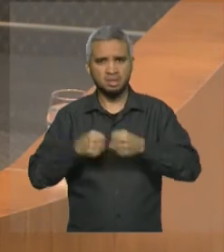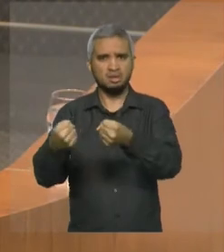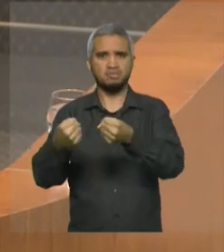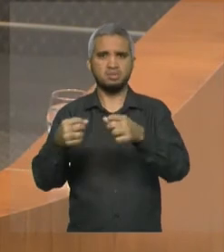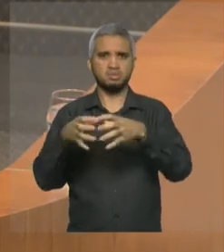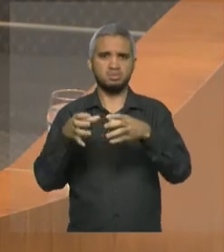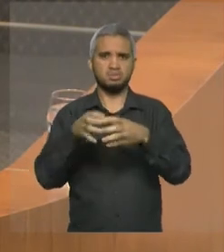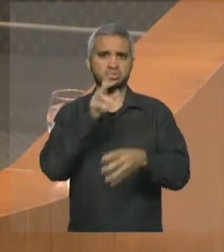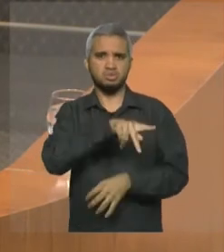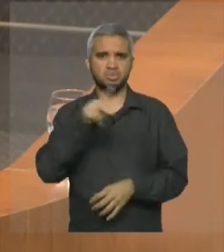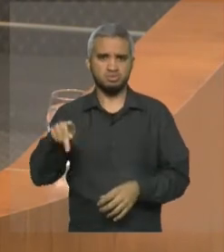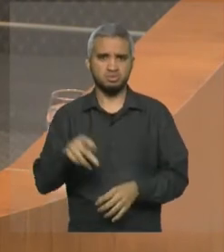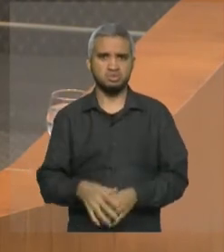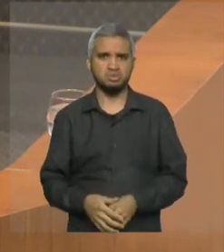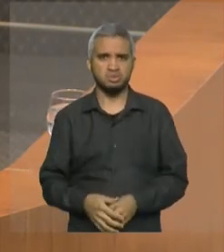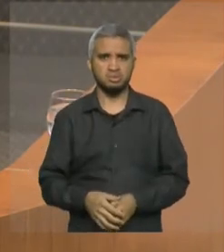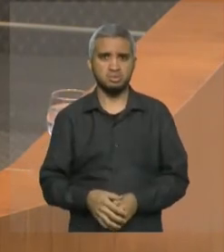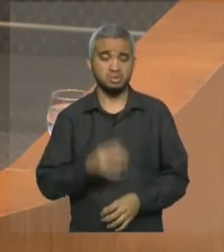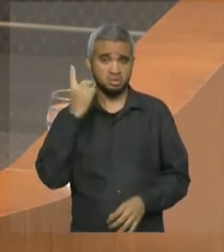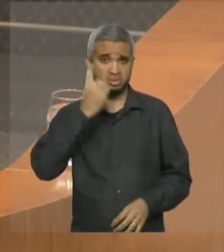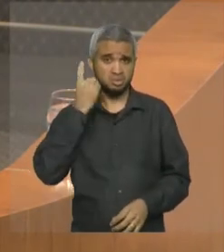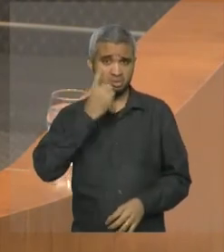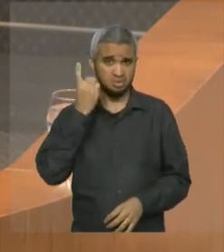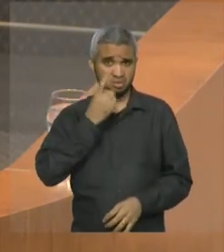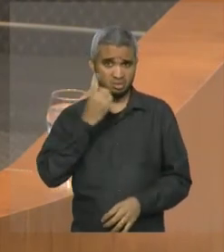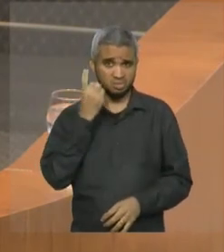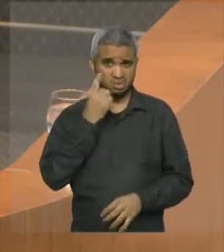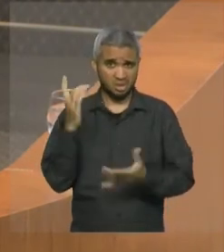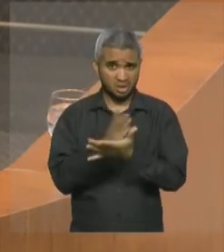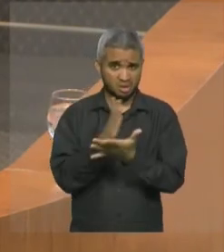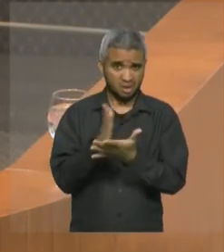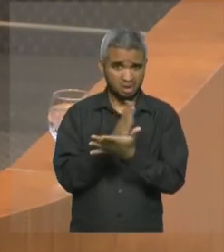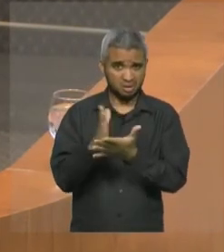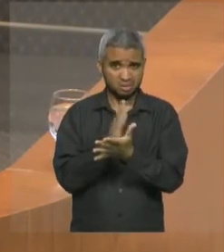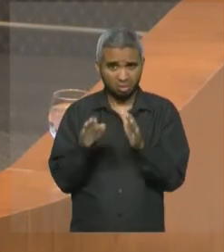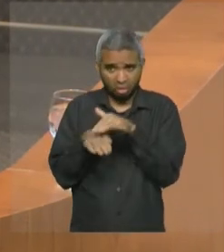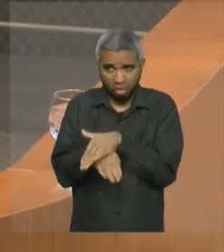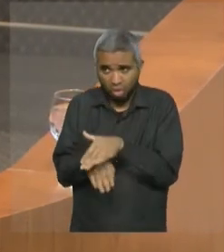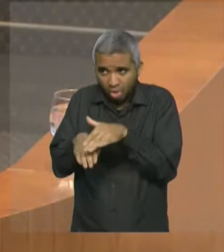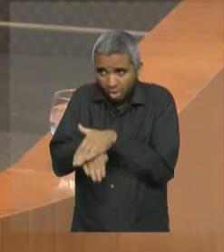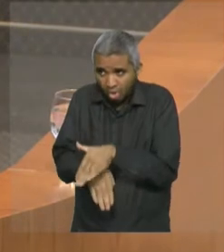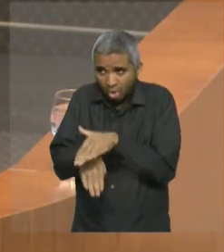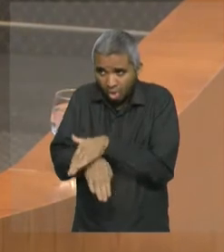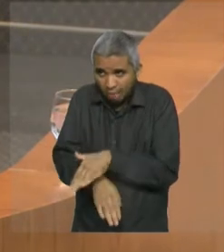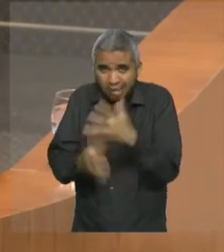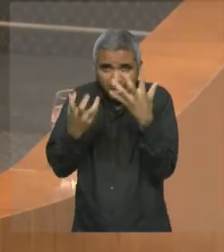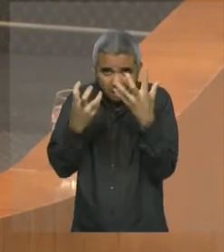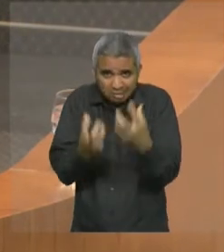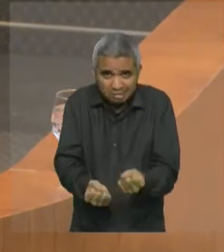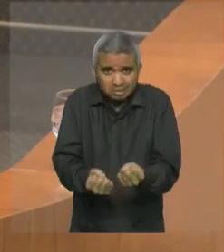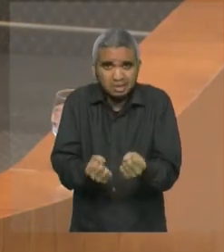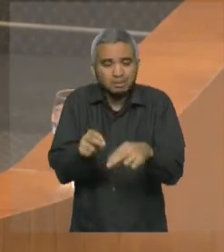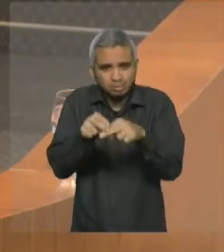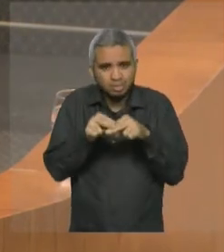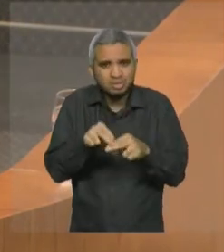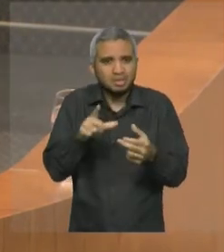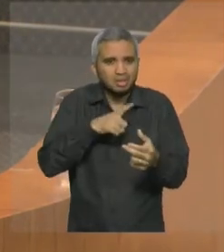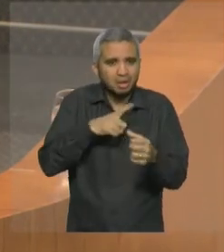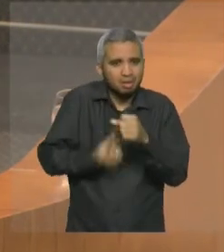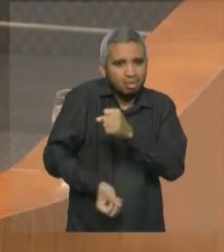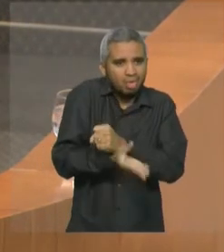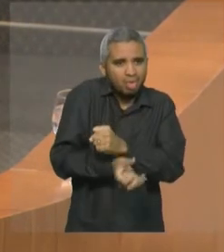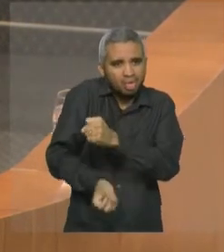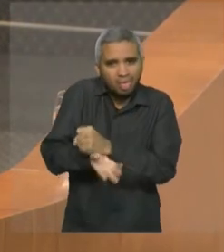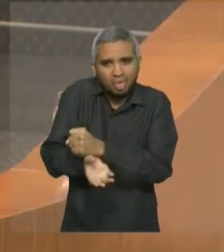agacha, porque são apaniguados do governo com cargos públicos. E aí, imagino aquilo ser de eterno. Mas a classe é que